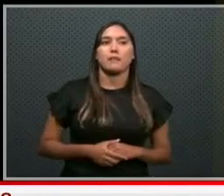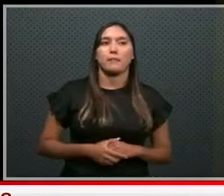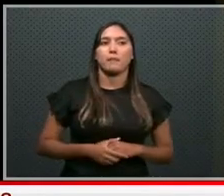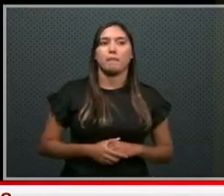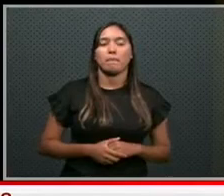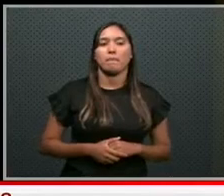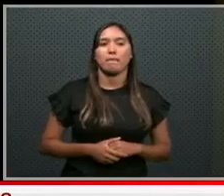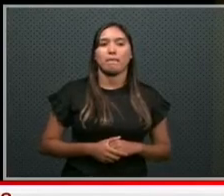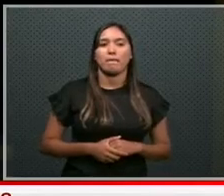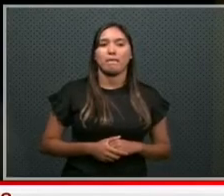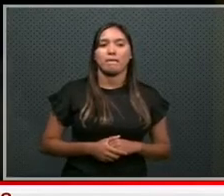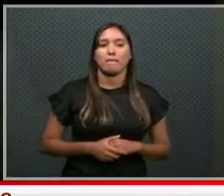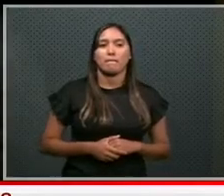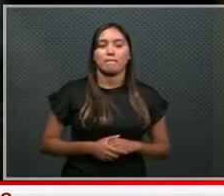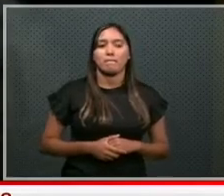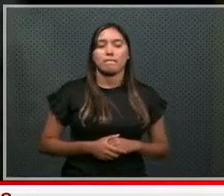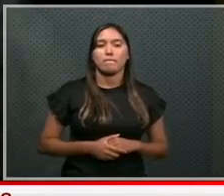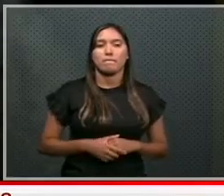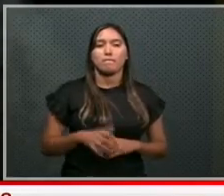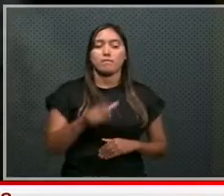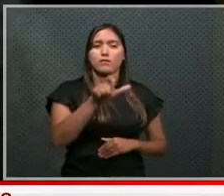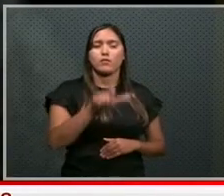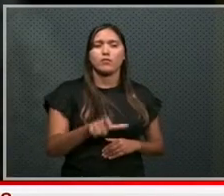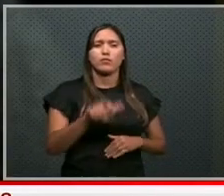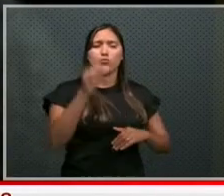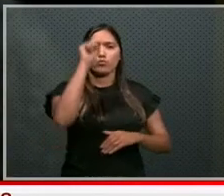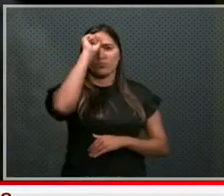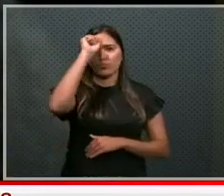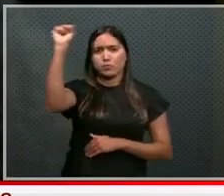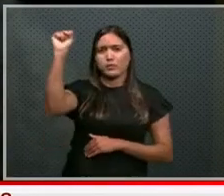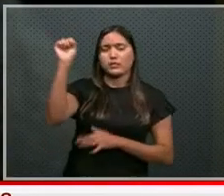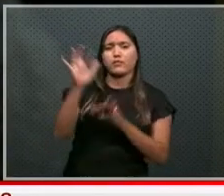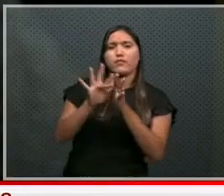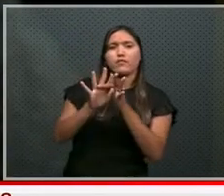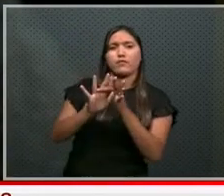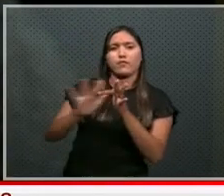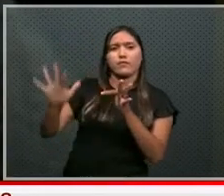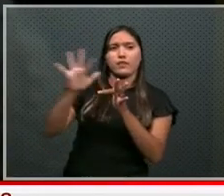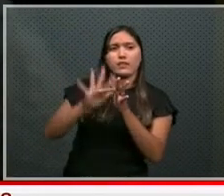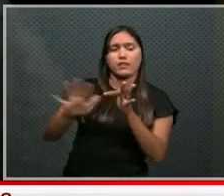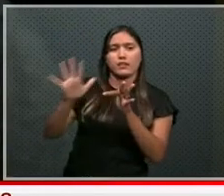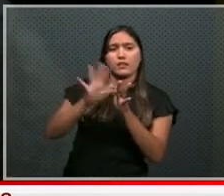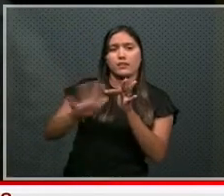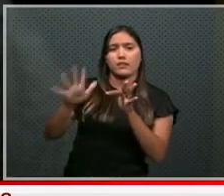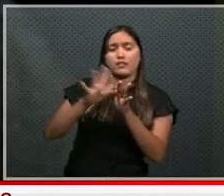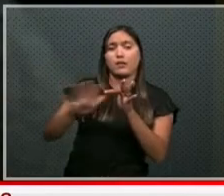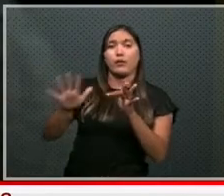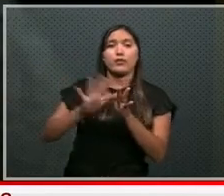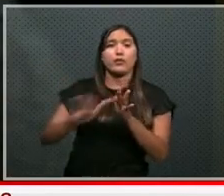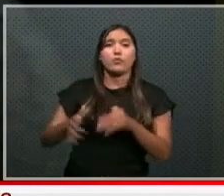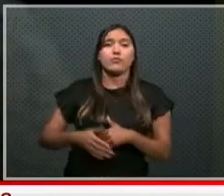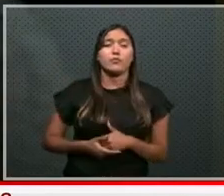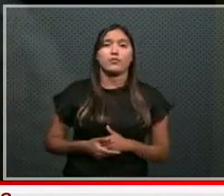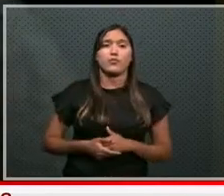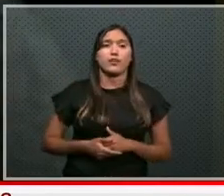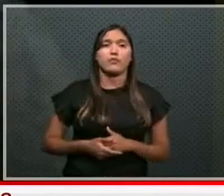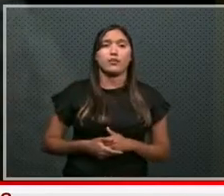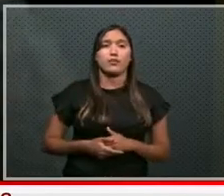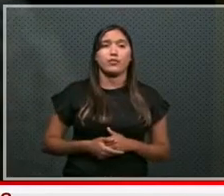Senhor Jesus Nazareno Magalhães superintendente Federal de agricultura pecuária e abastecimento